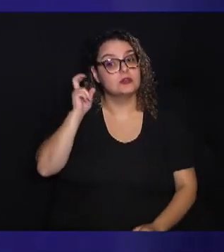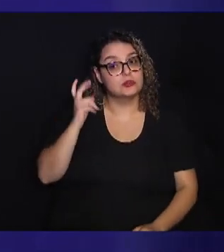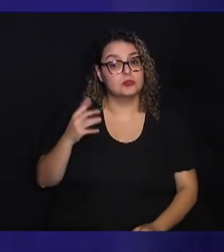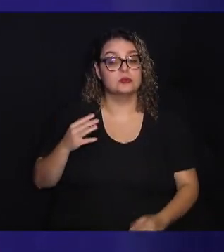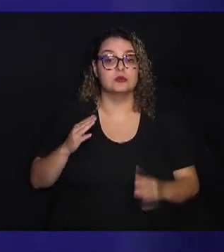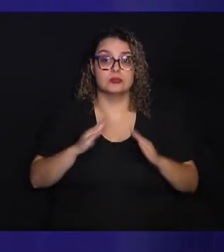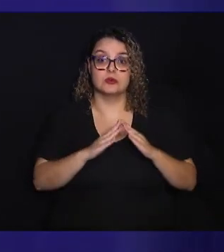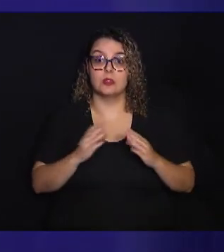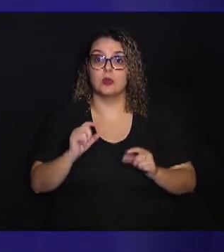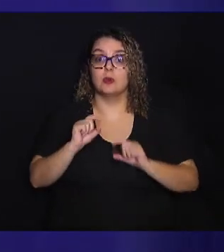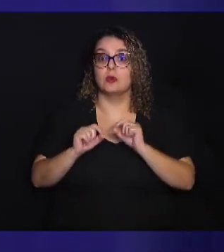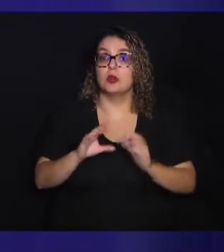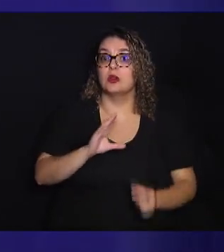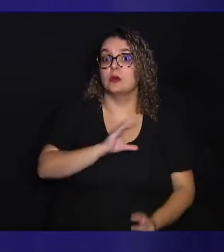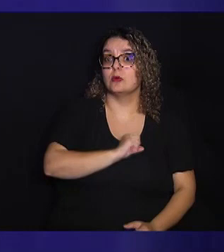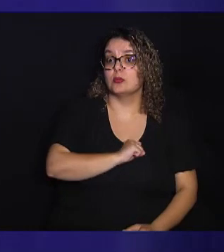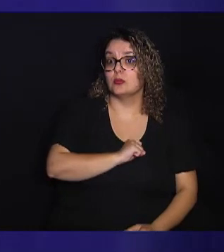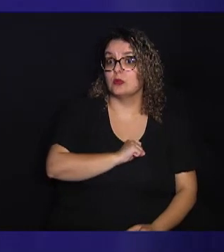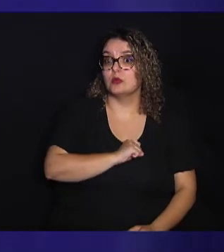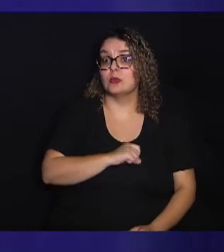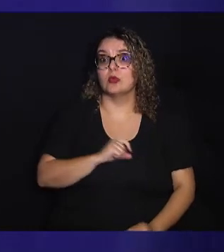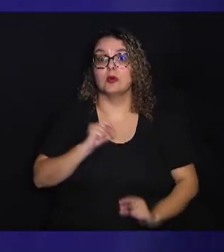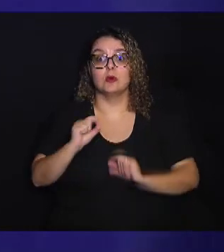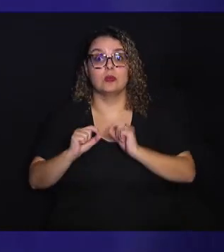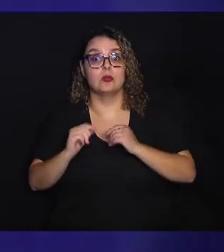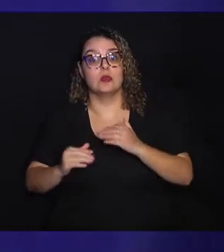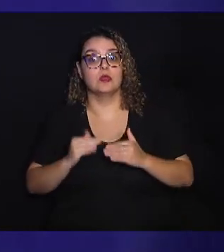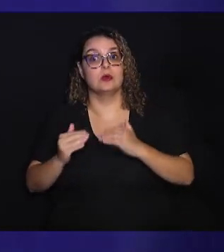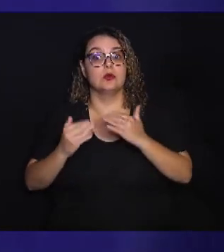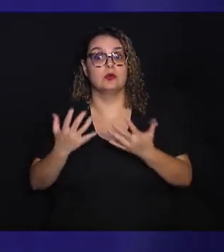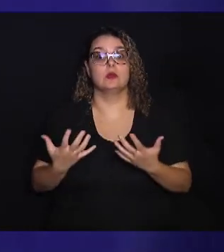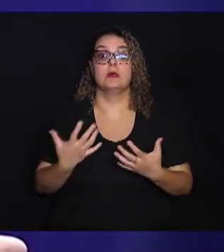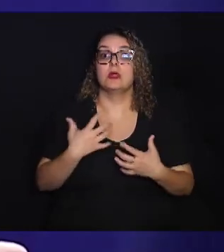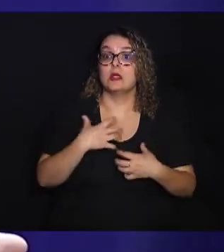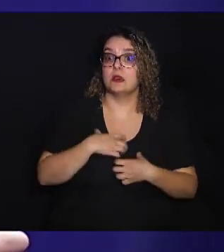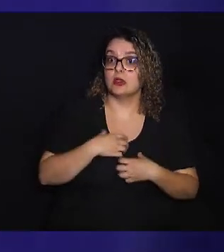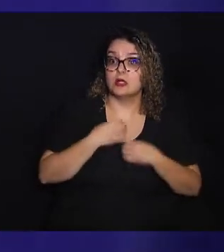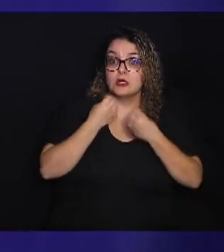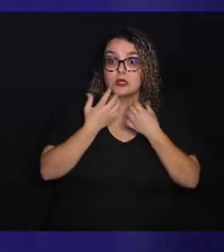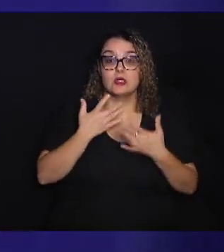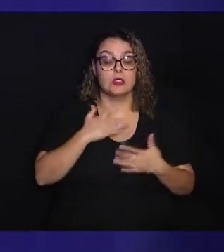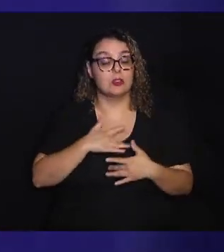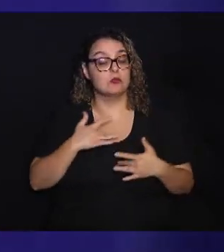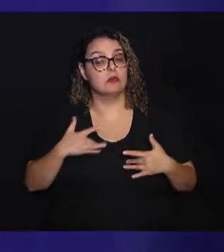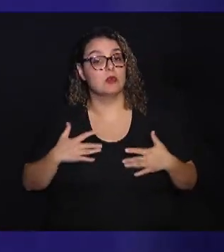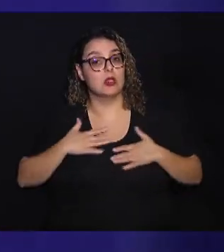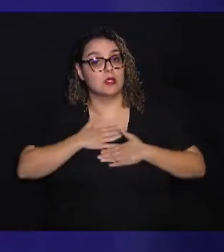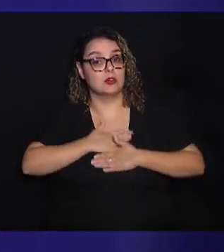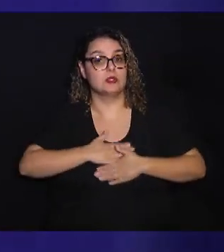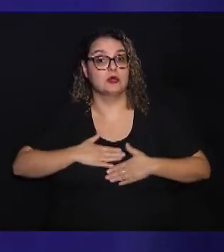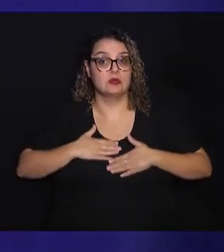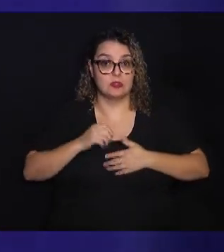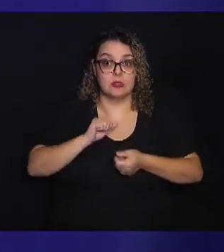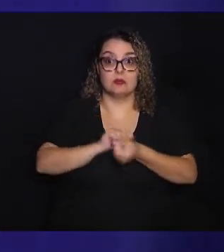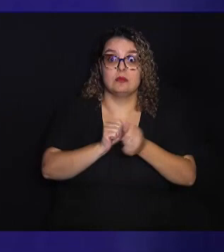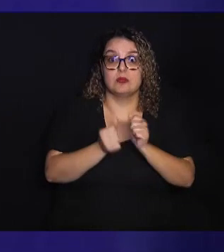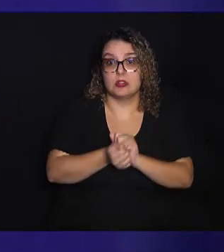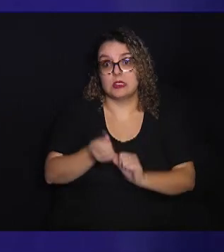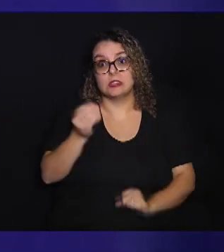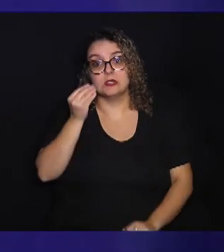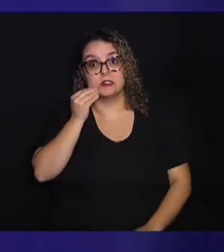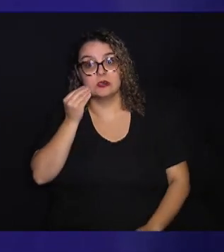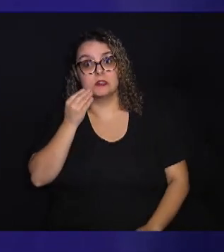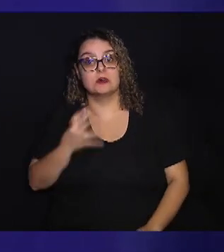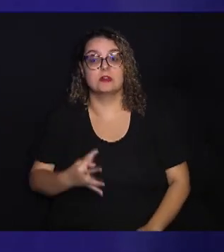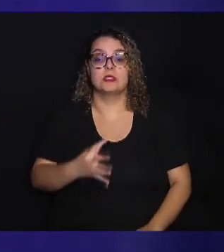ele gosta, né? O que que promove aí uma sensação de bem-estar? E aí eu vou tentando adequar, então eu vou